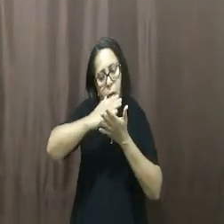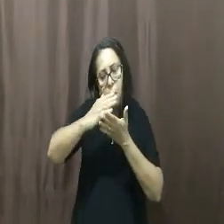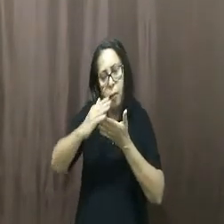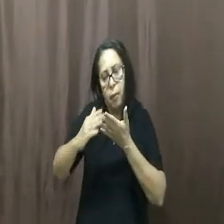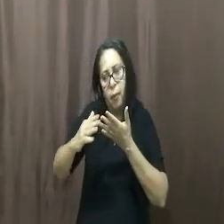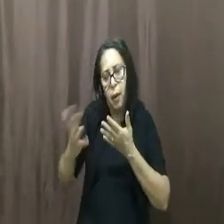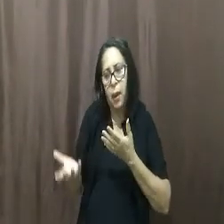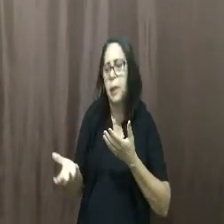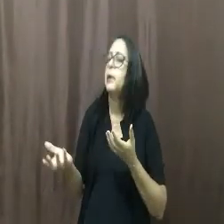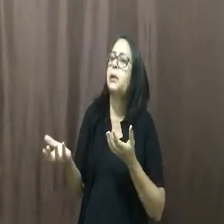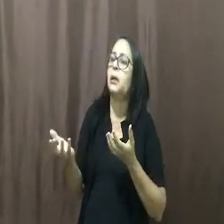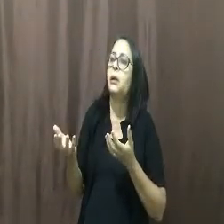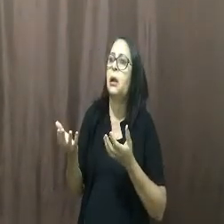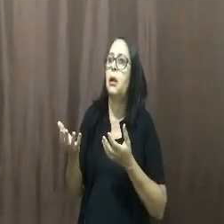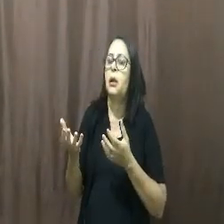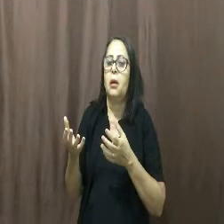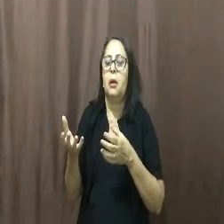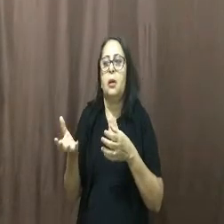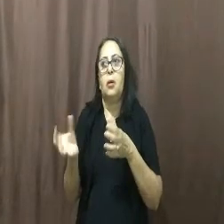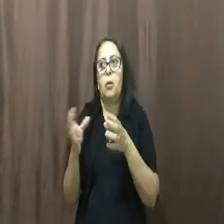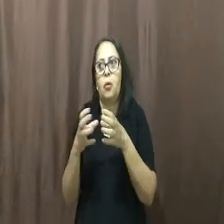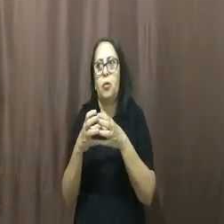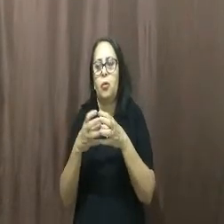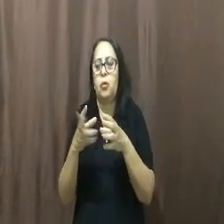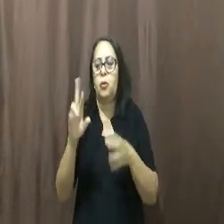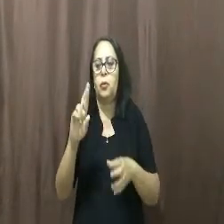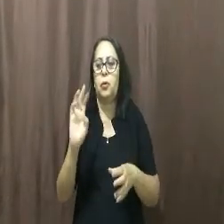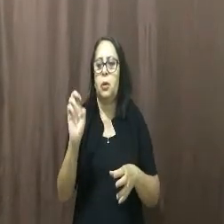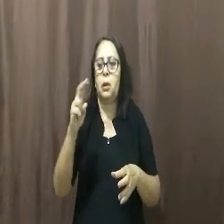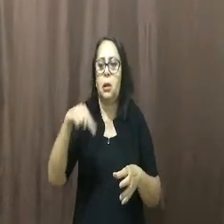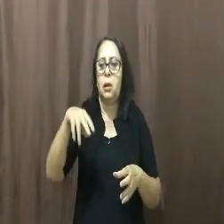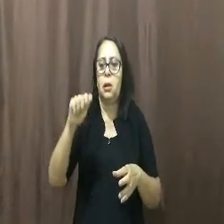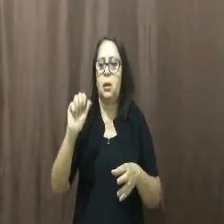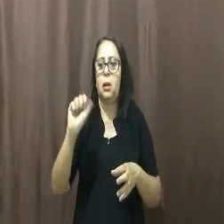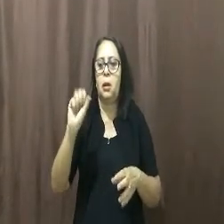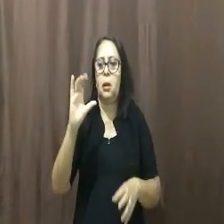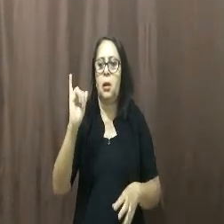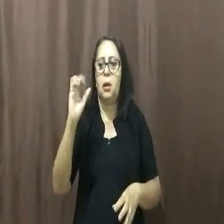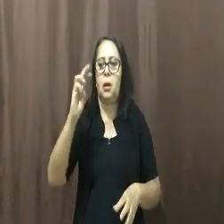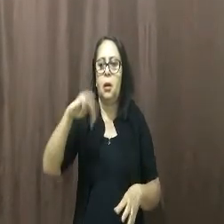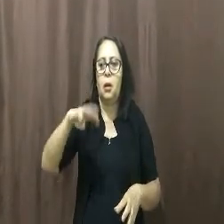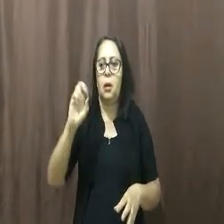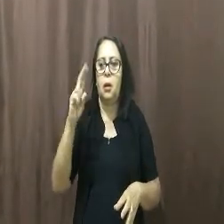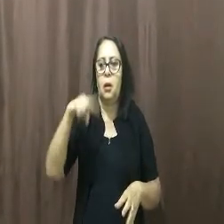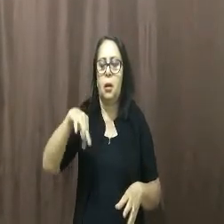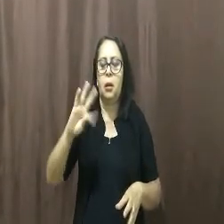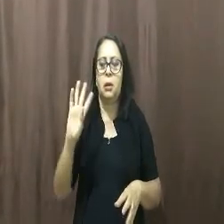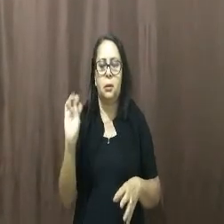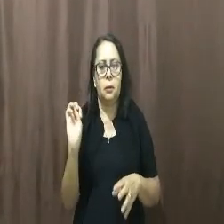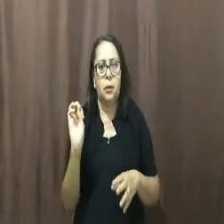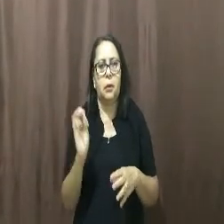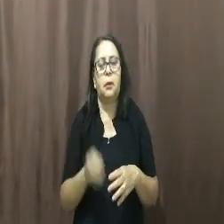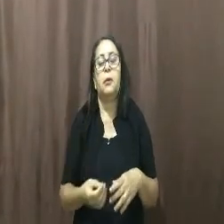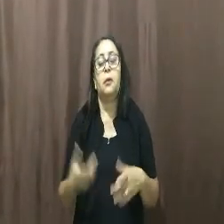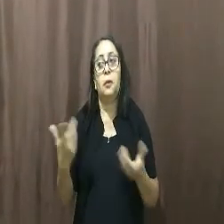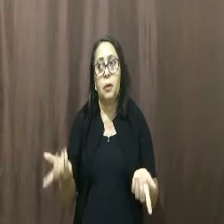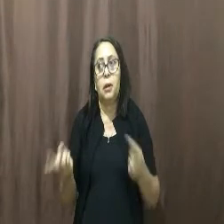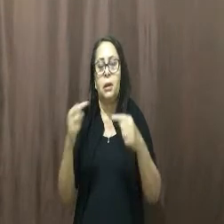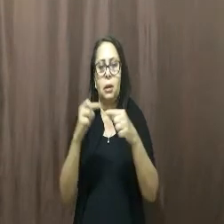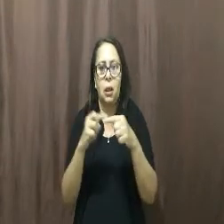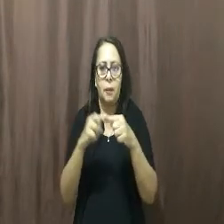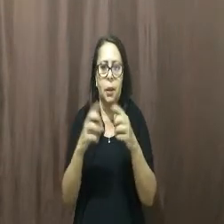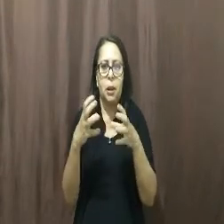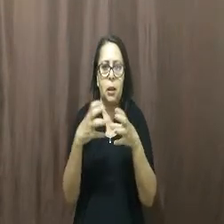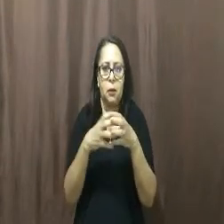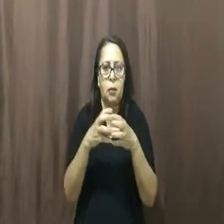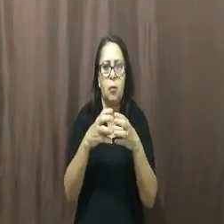né, começar a ter fôlego só a partir do Renascimento. E vai ser colocado em prática